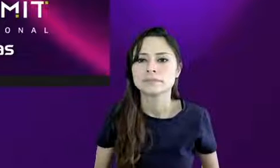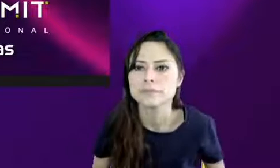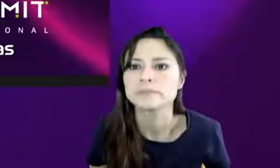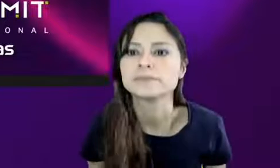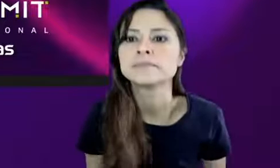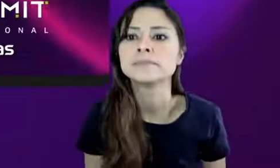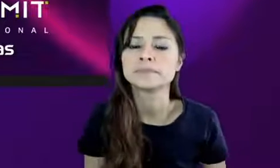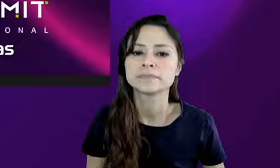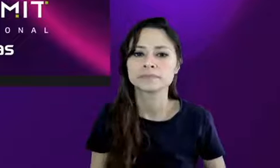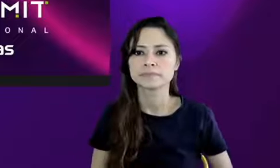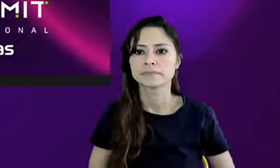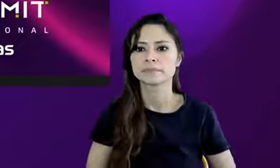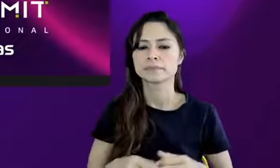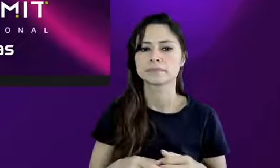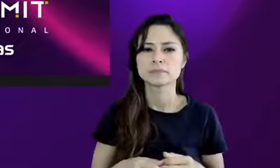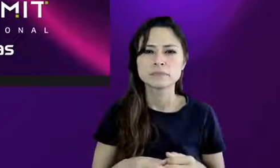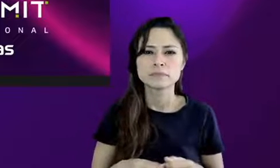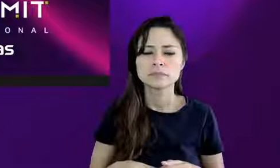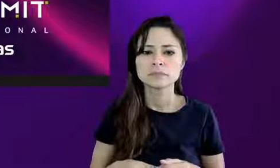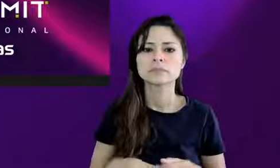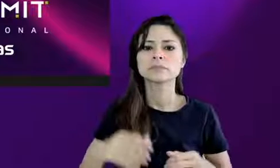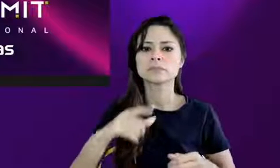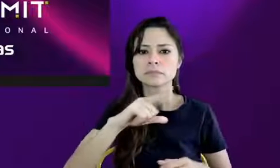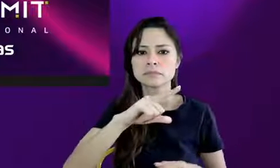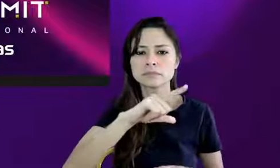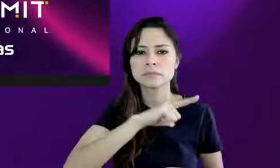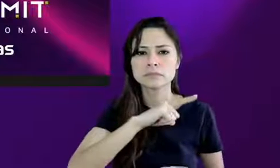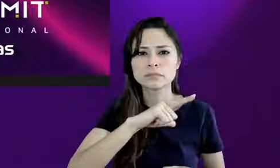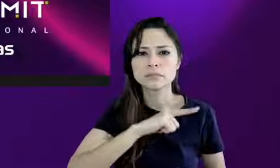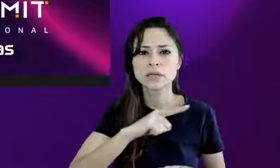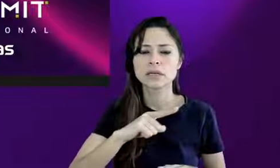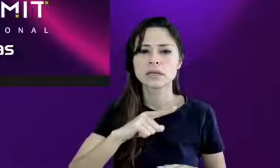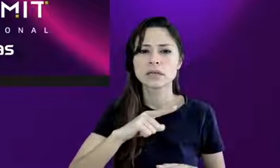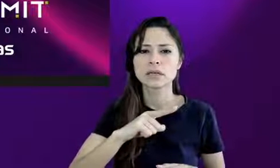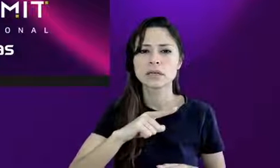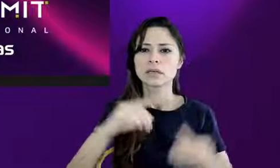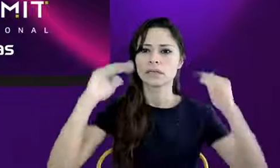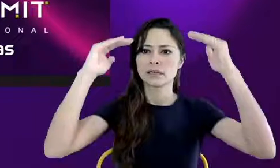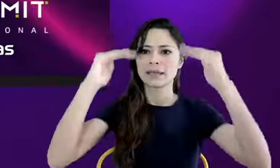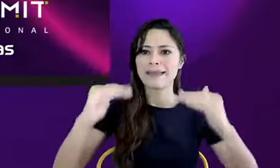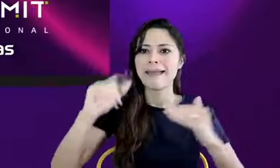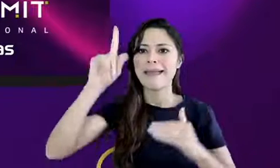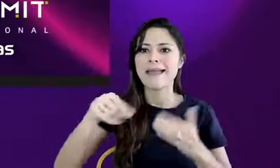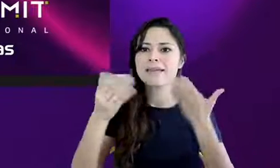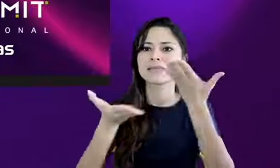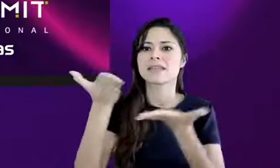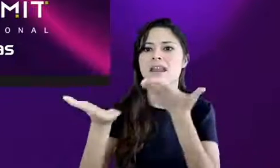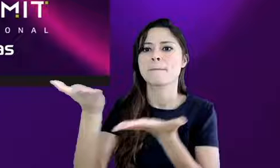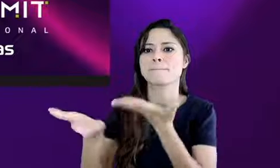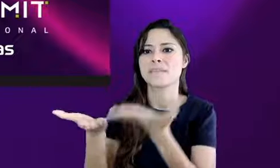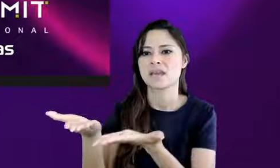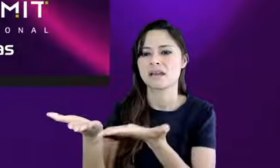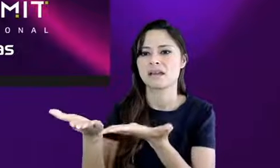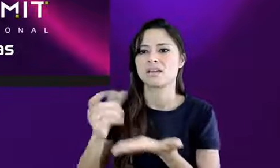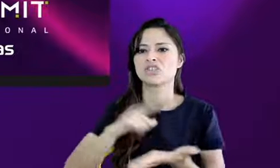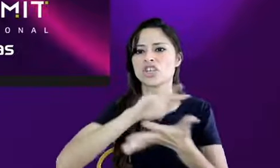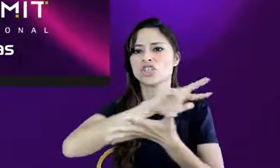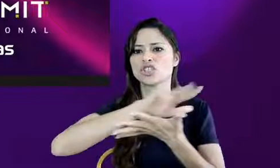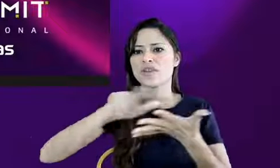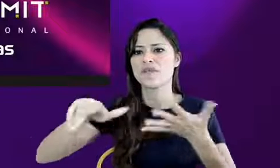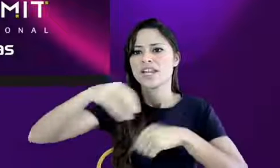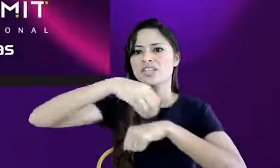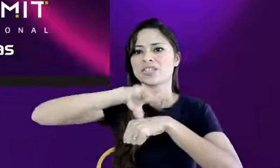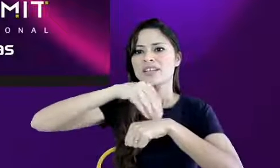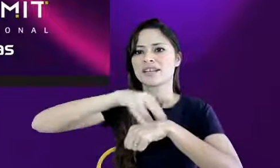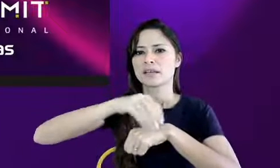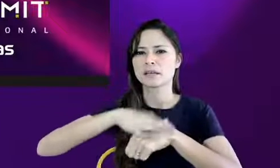terapia anti-TNF como monoterapia, as terapias com tilpurinas ou tofacitinib. Na base da